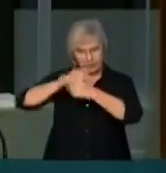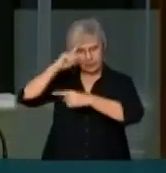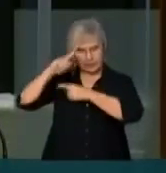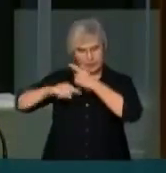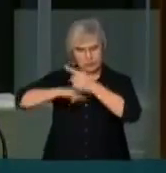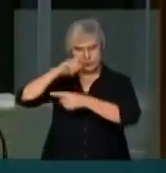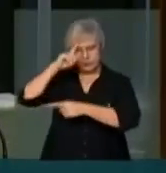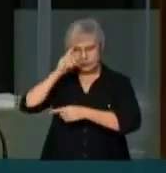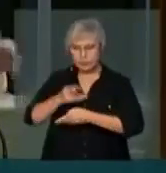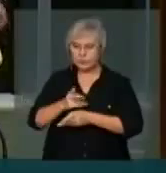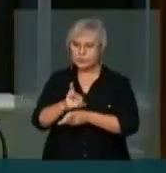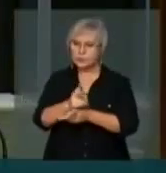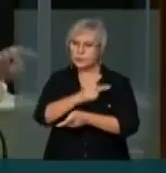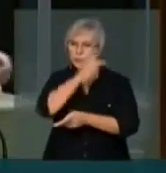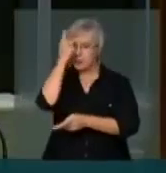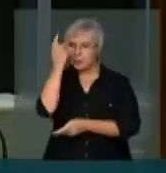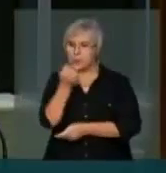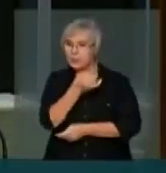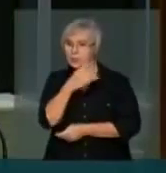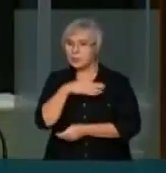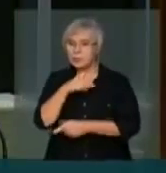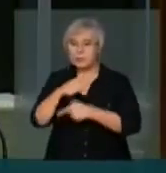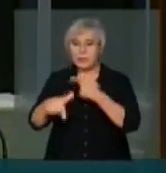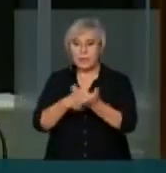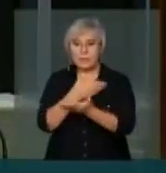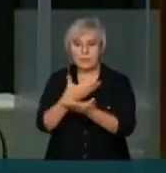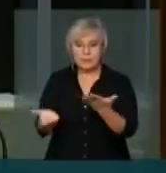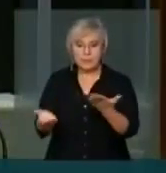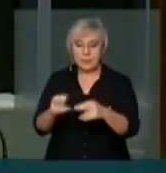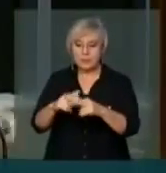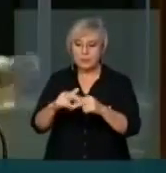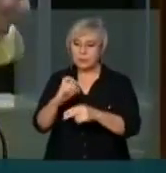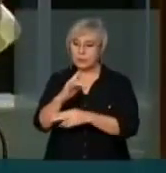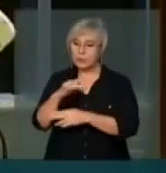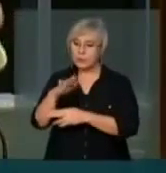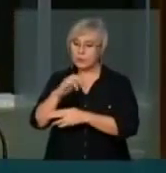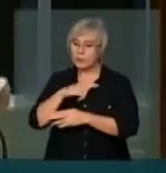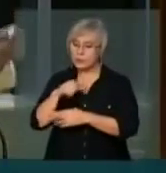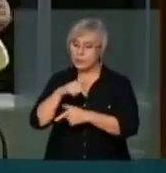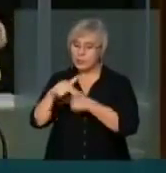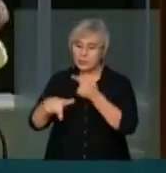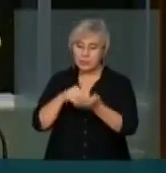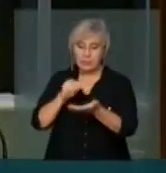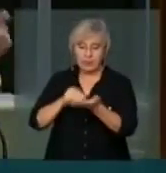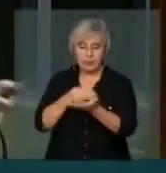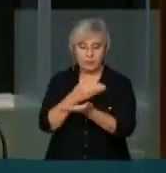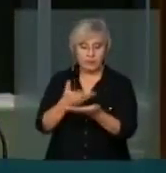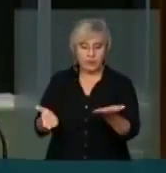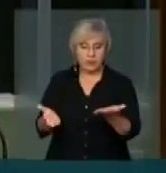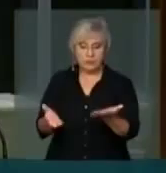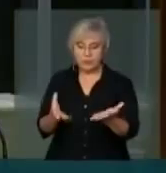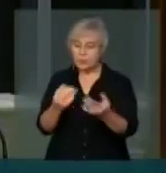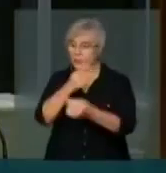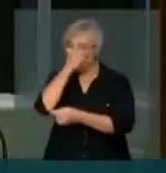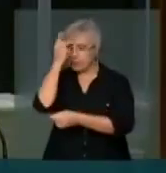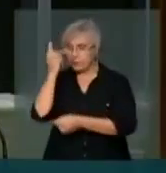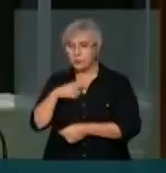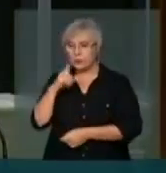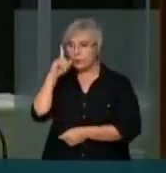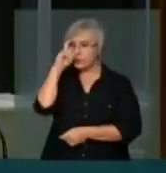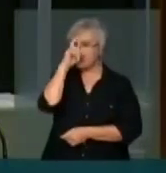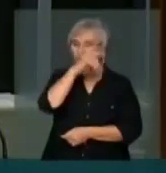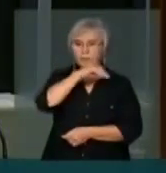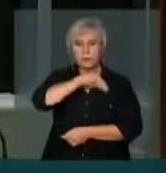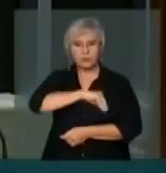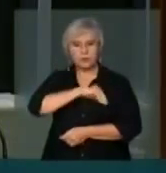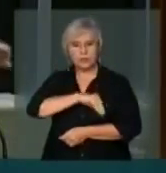está perdendo o emprego porque a crise está elevando o desemprego, de alguém que tem dificuldades nos seus salários